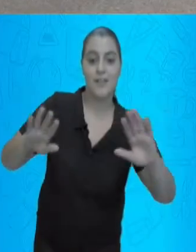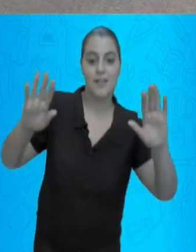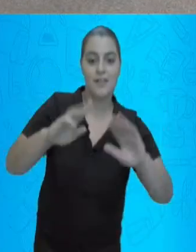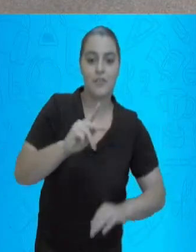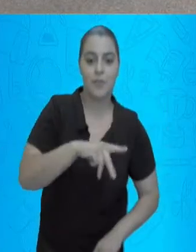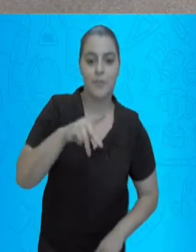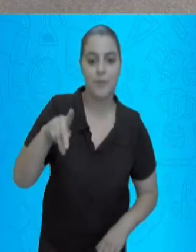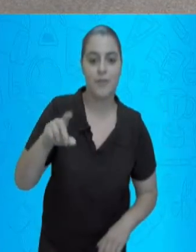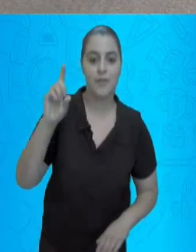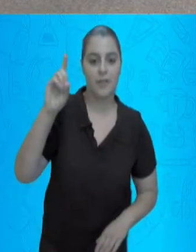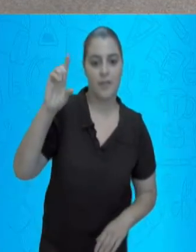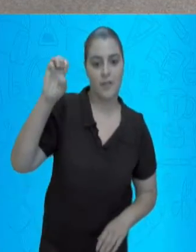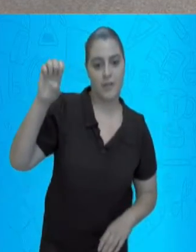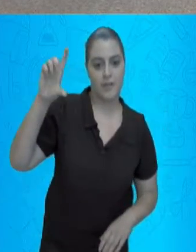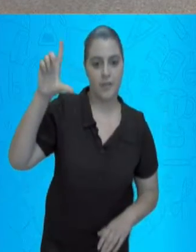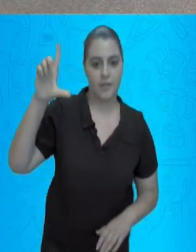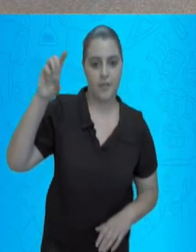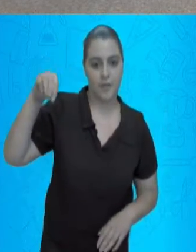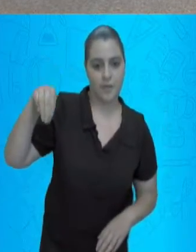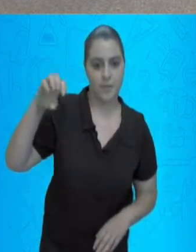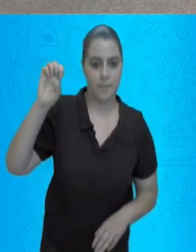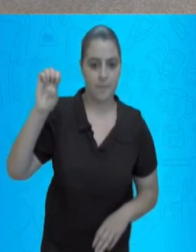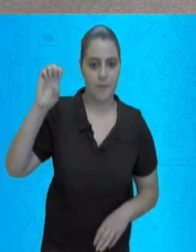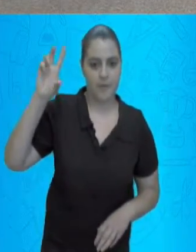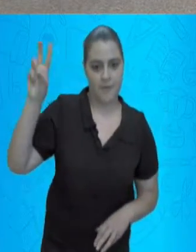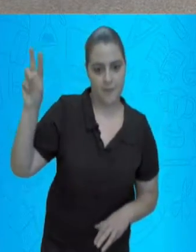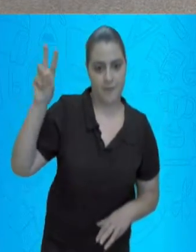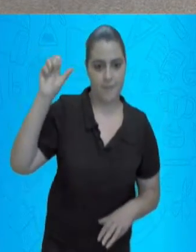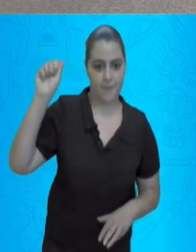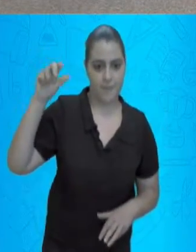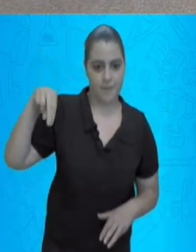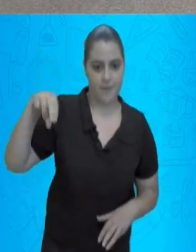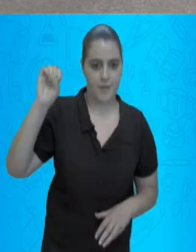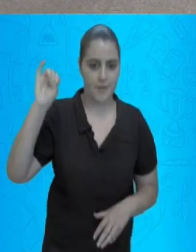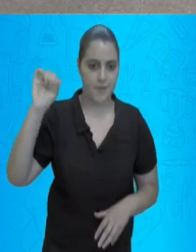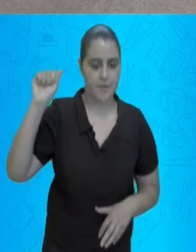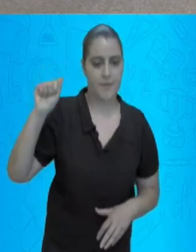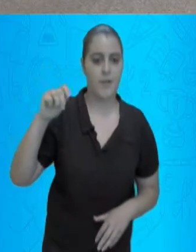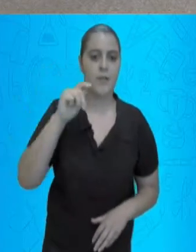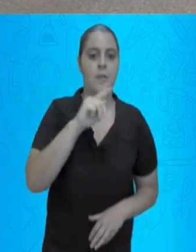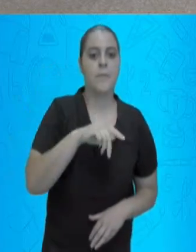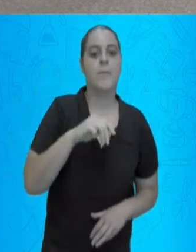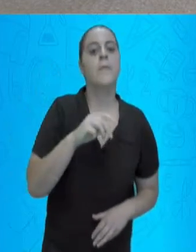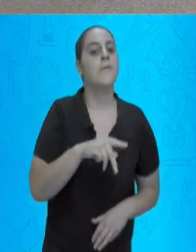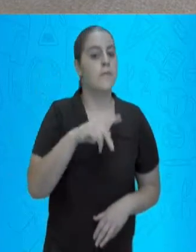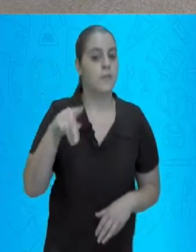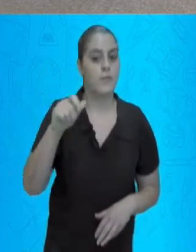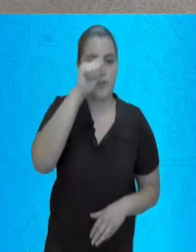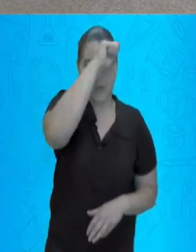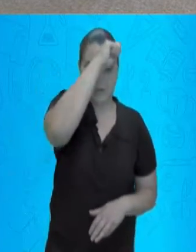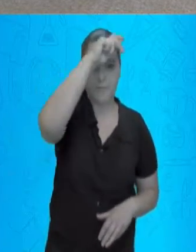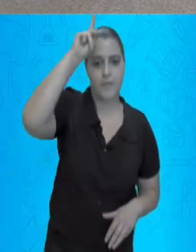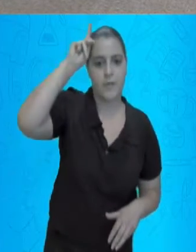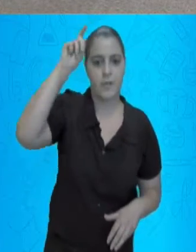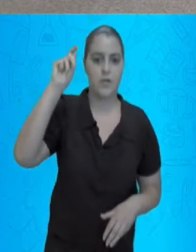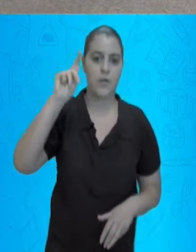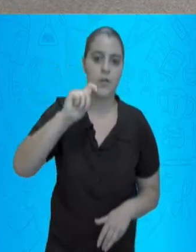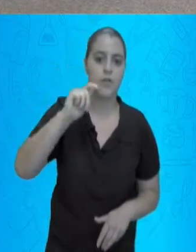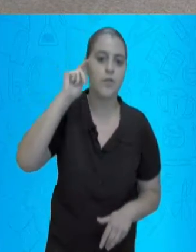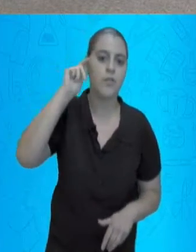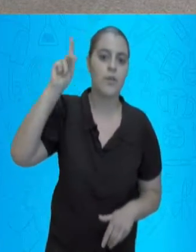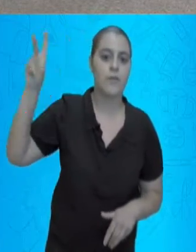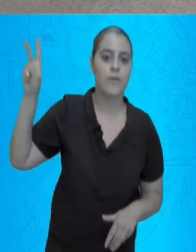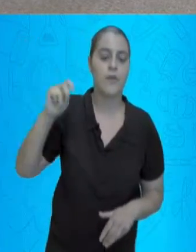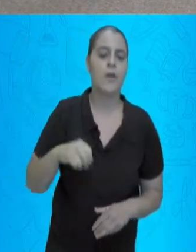Olá, sou Delma Evaner, professora de Ciências da Rede Municipal de Educação de Governador Valadares. Que bom estar